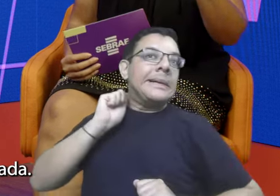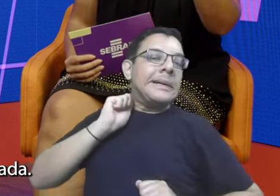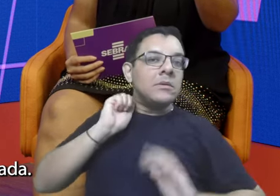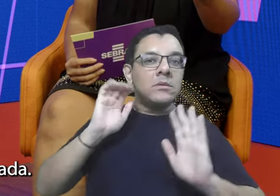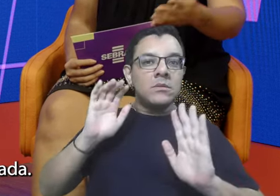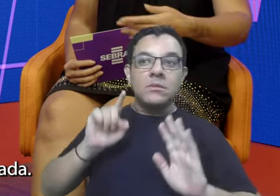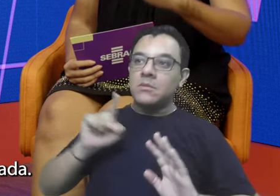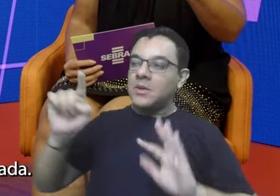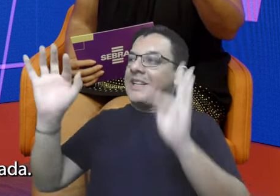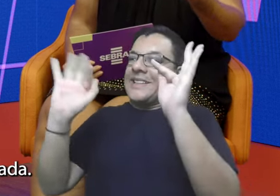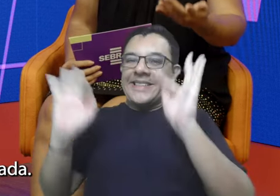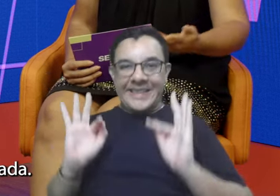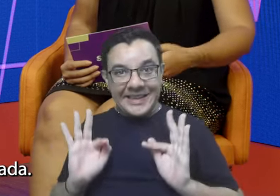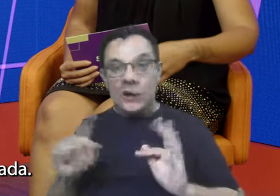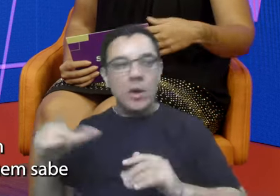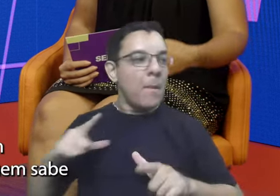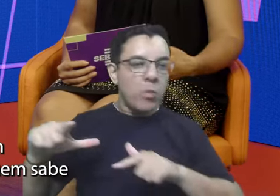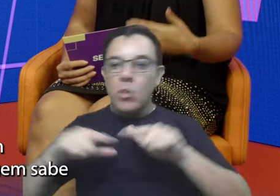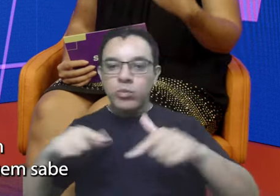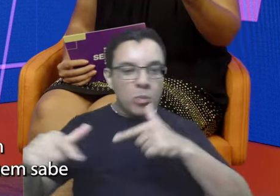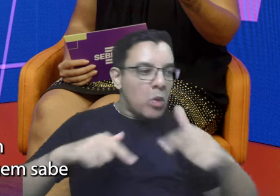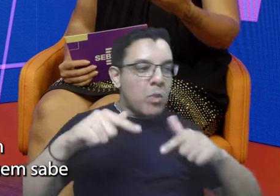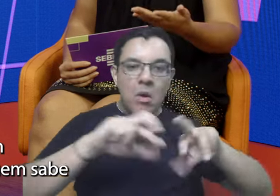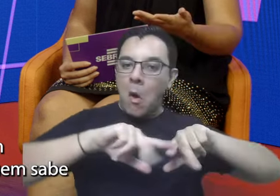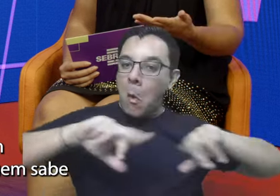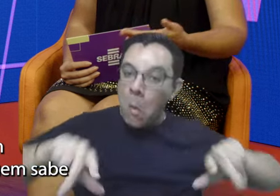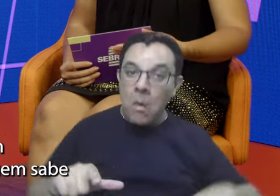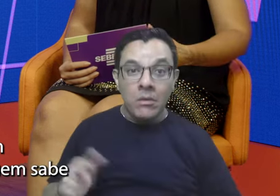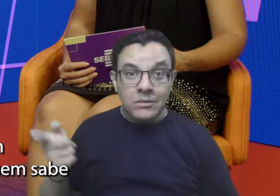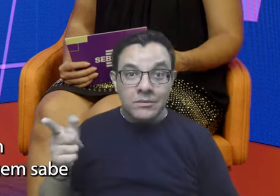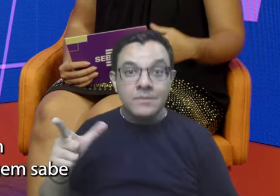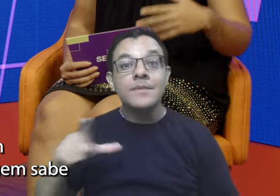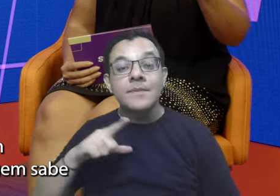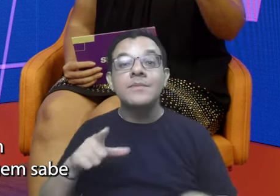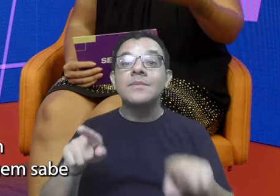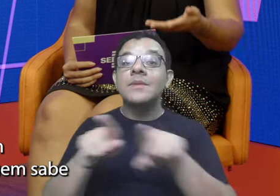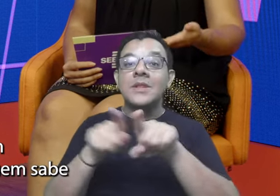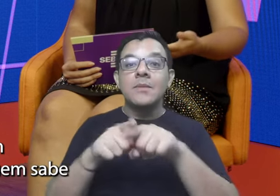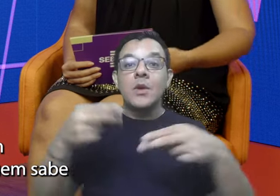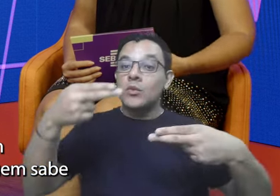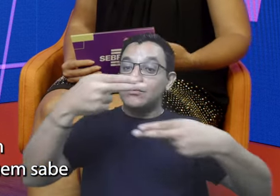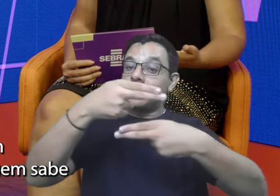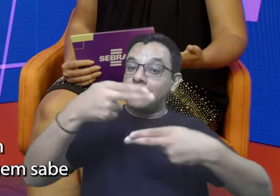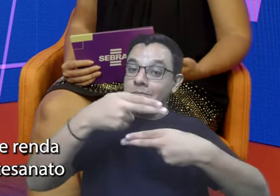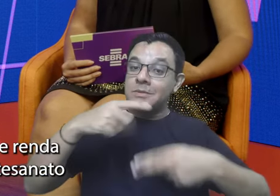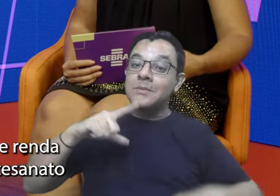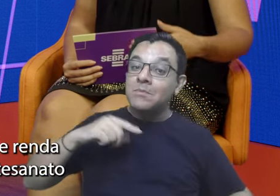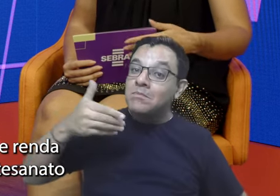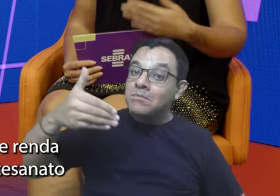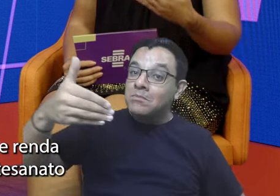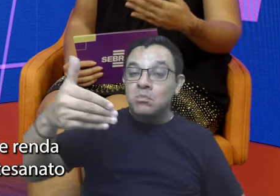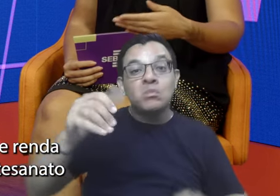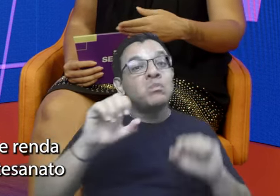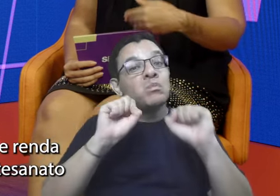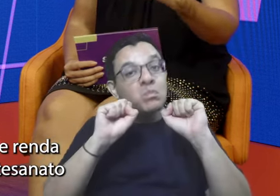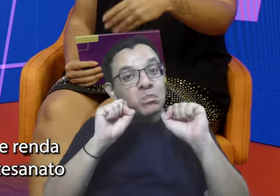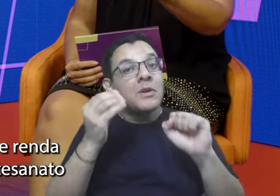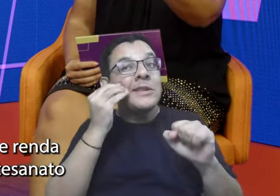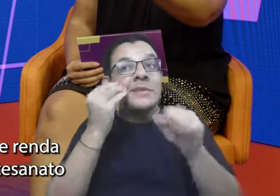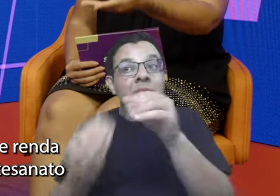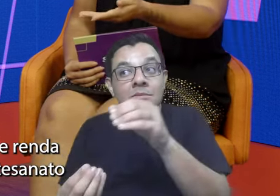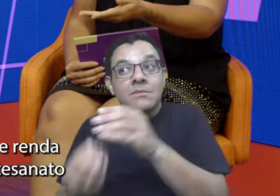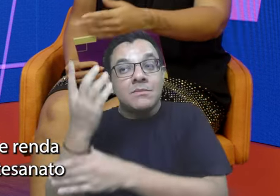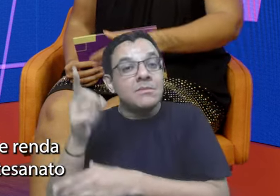Deixa essa pessoa feliz ocupada e se a gente tiver também uma intervenção aí do sebrai quem sabe até a possibilidade de